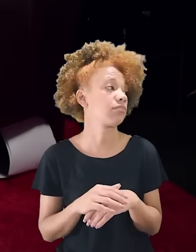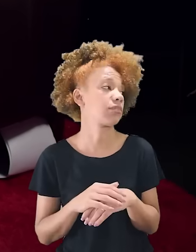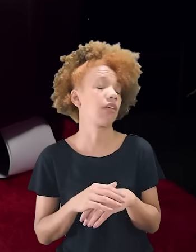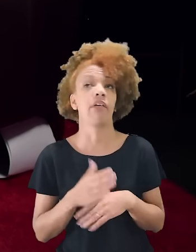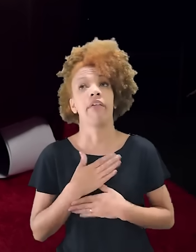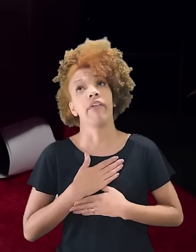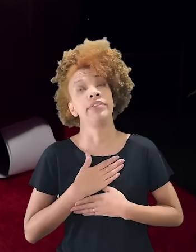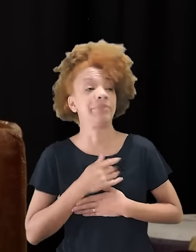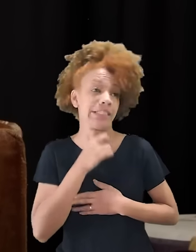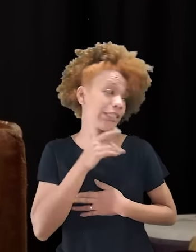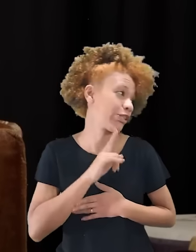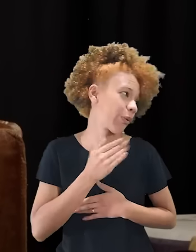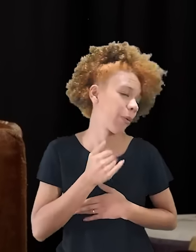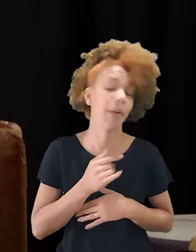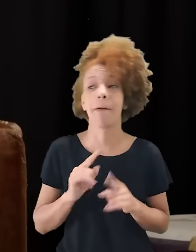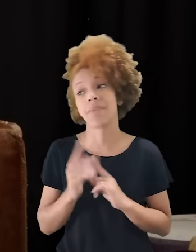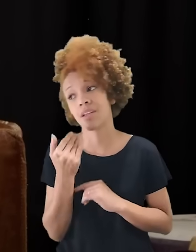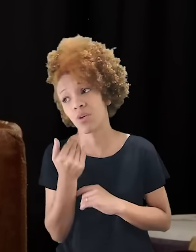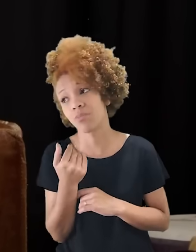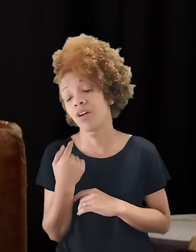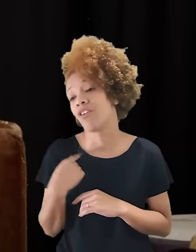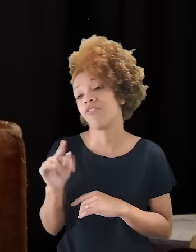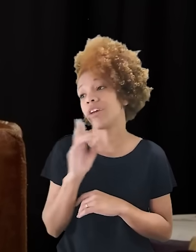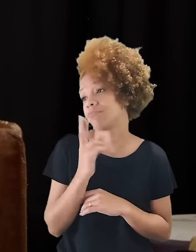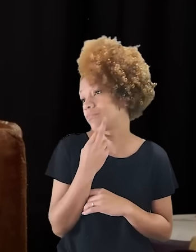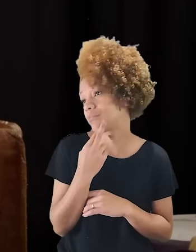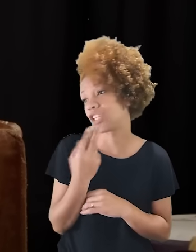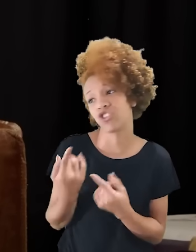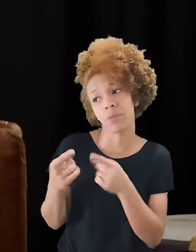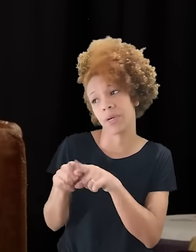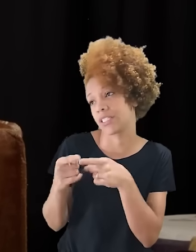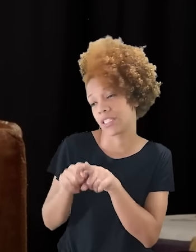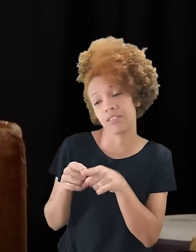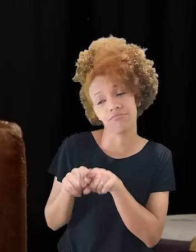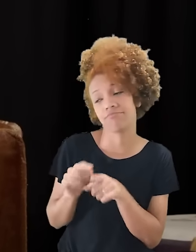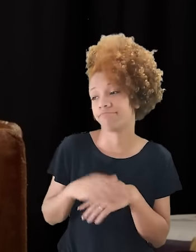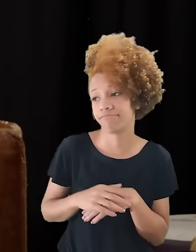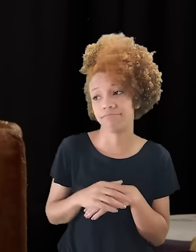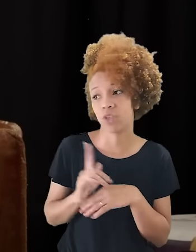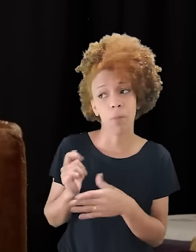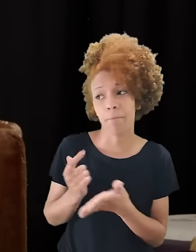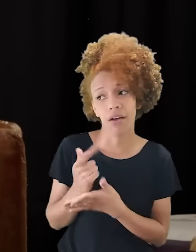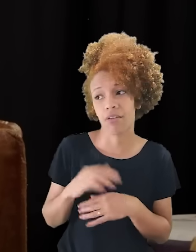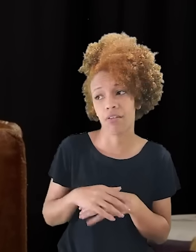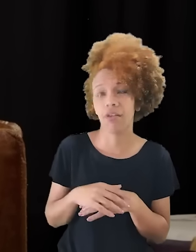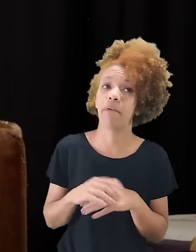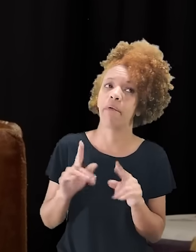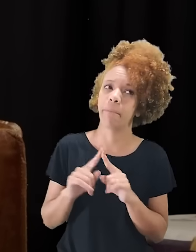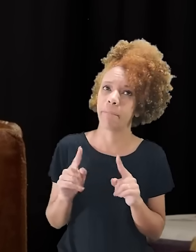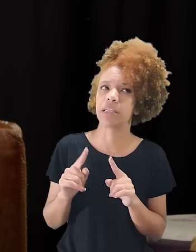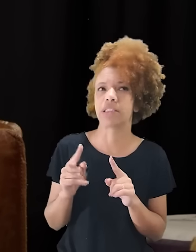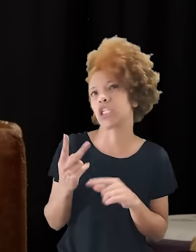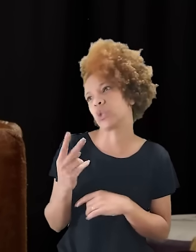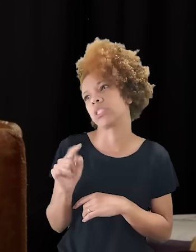d bem que elas não comem dá não e elas não comem quando elas comem elas vão em restaurante de parceria né então não paga também